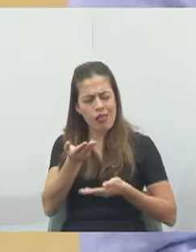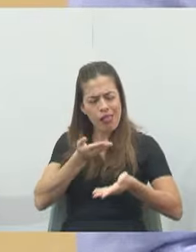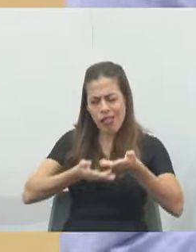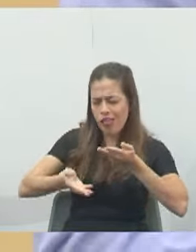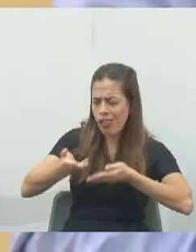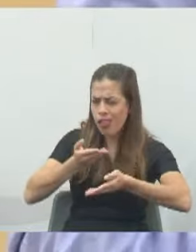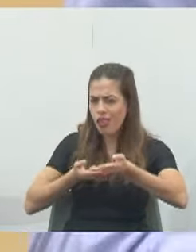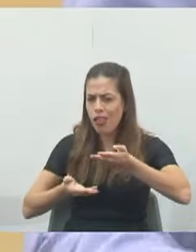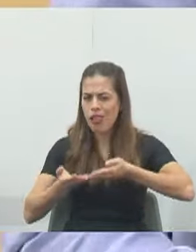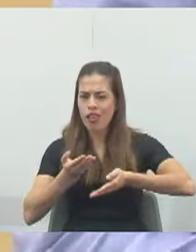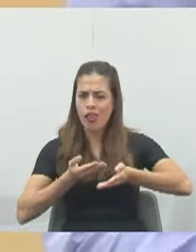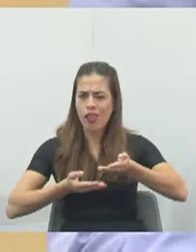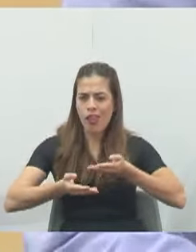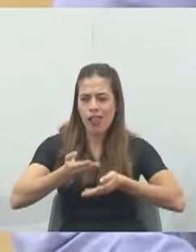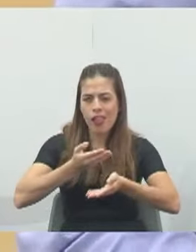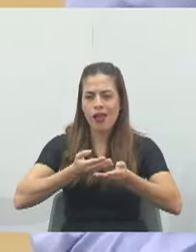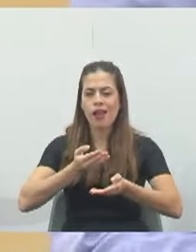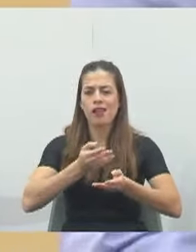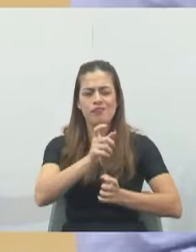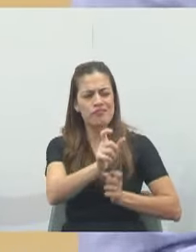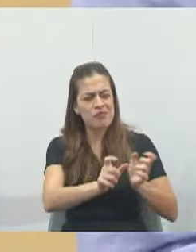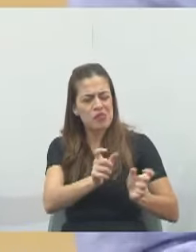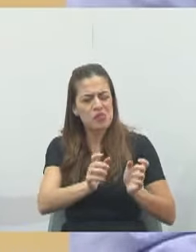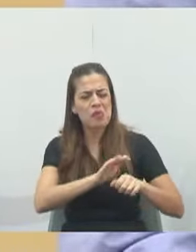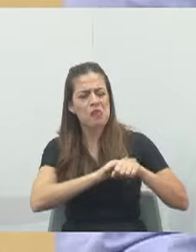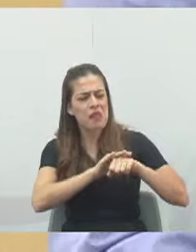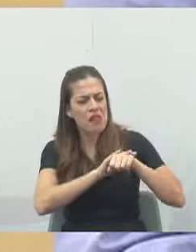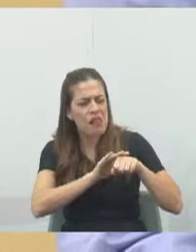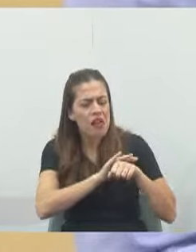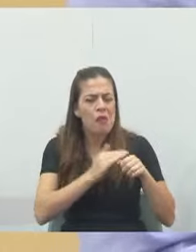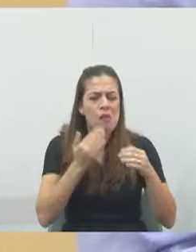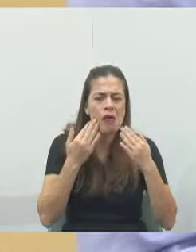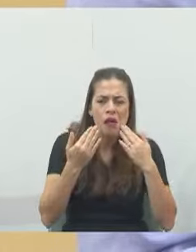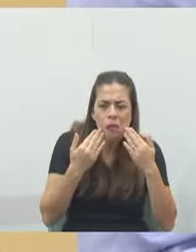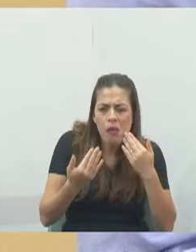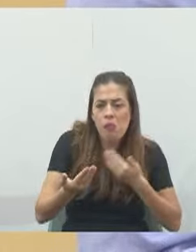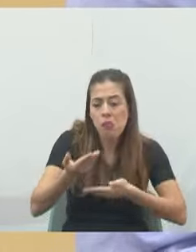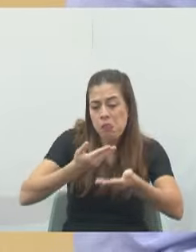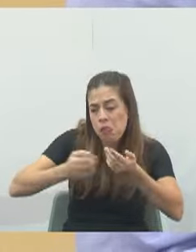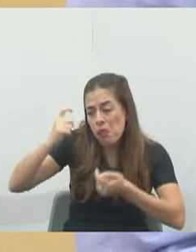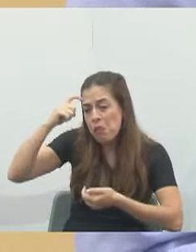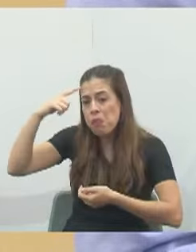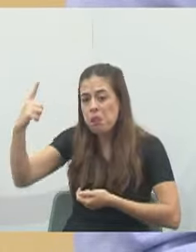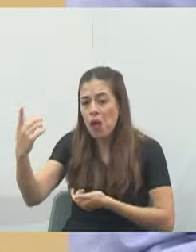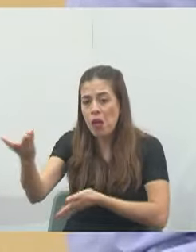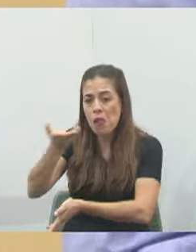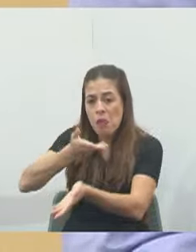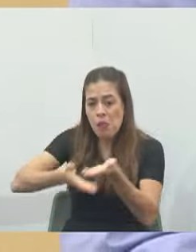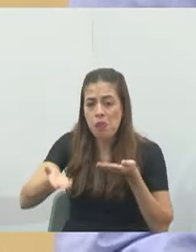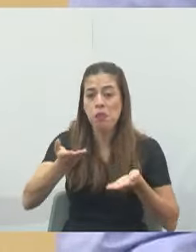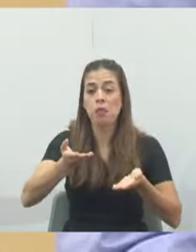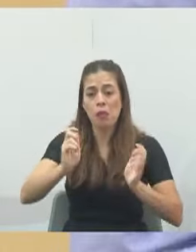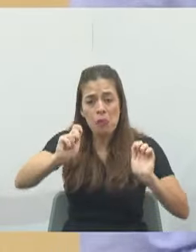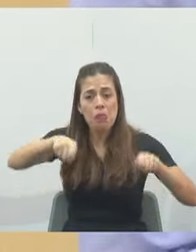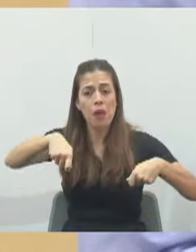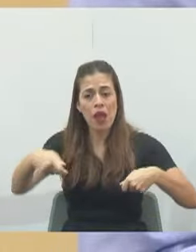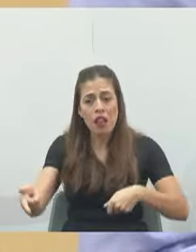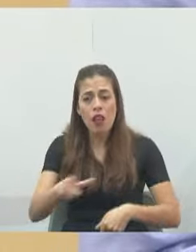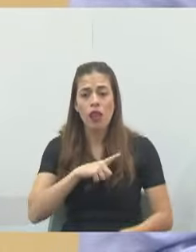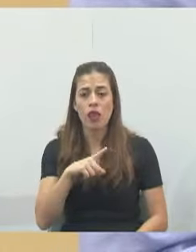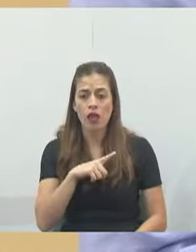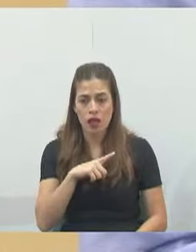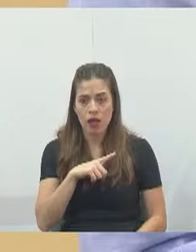dele, de se relacionar com as pessoas, de conversar e de expor a ideia. Então, acho assim, essa capacidade que ele